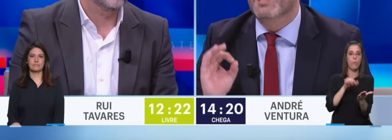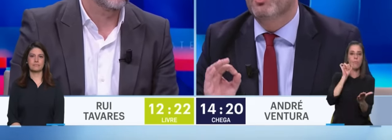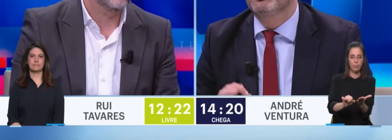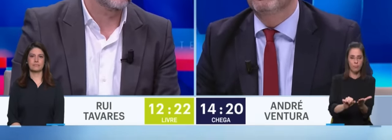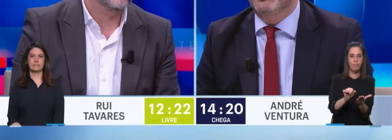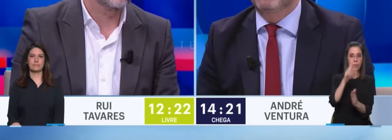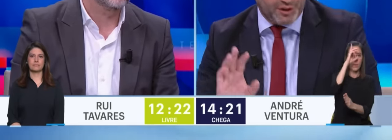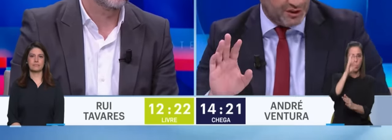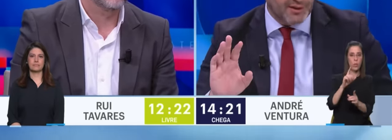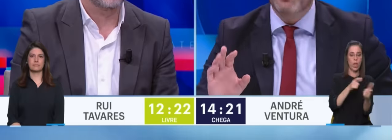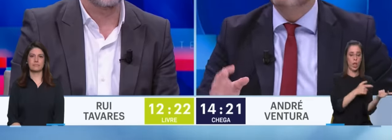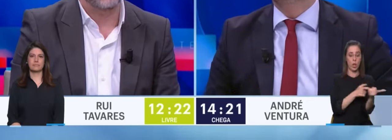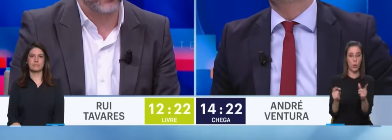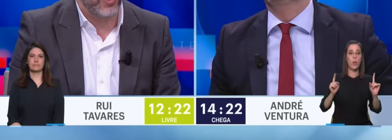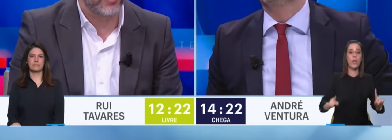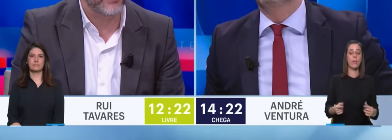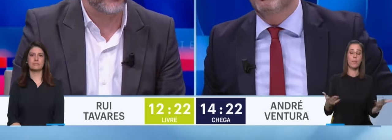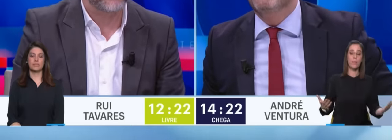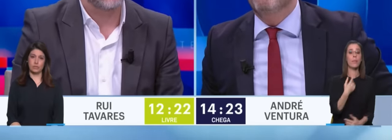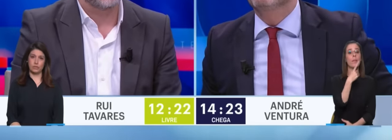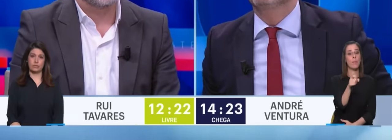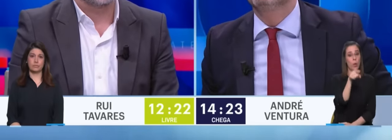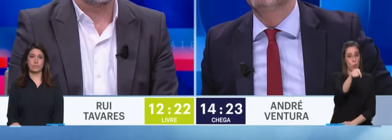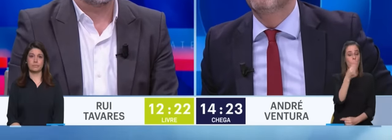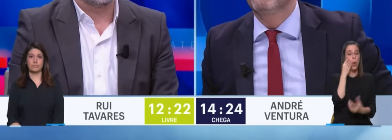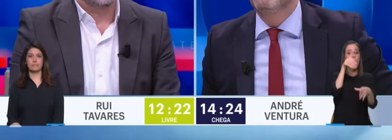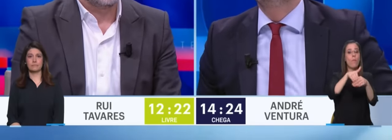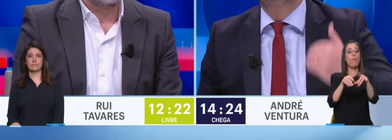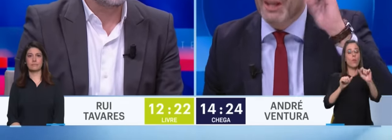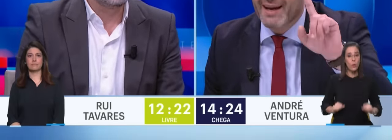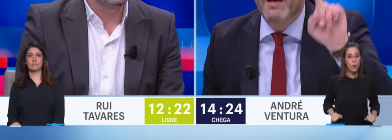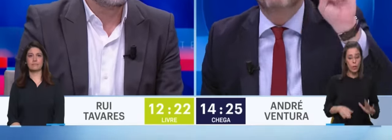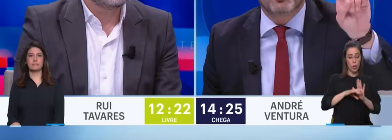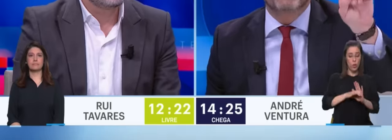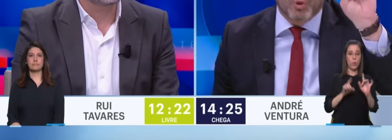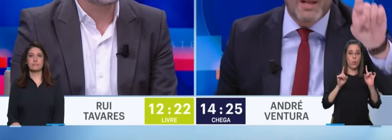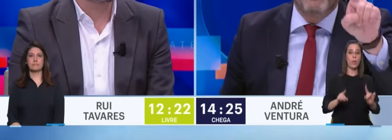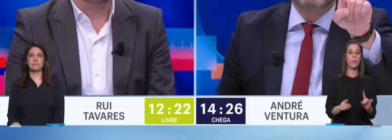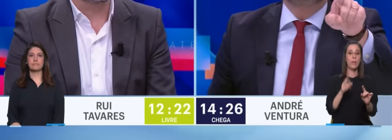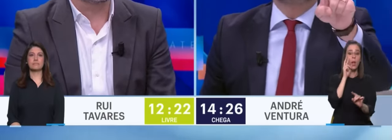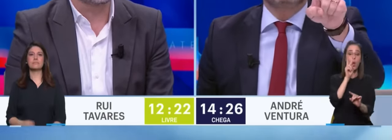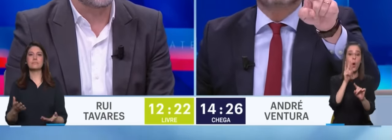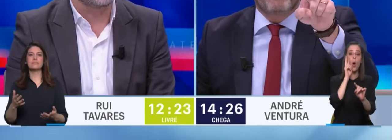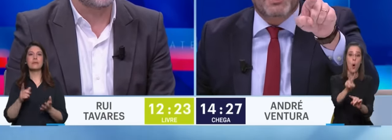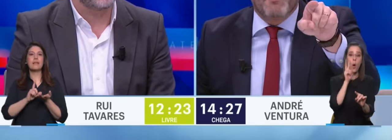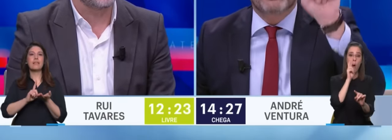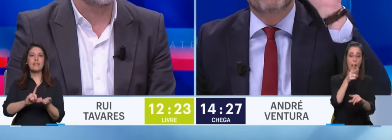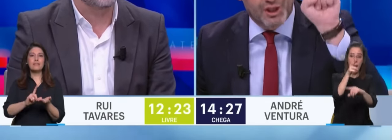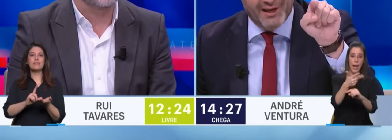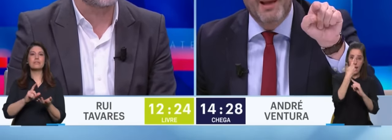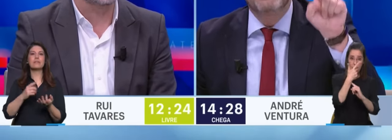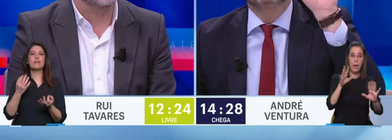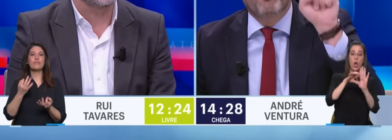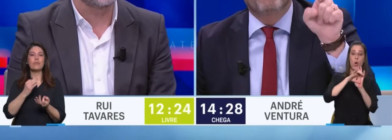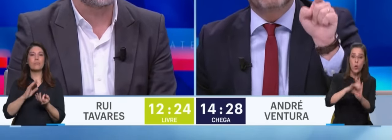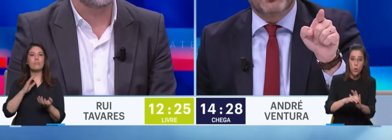considerar a Rússia um estado terrorista e agora quero perguntar ao Rui Tavares como é que ele votou o chega eu eu estou olhar eu estou a olhar agora para as câmaras o